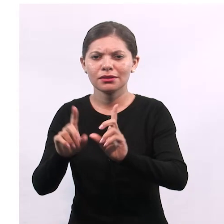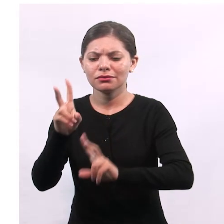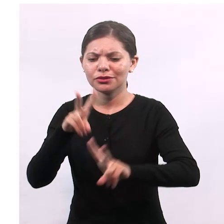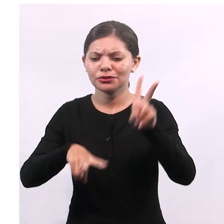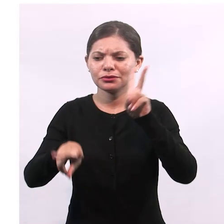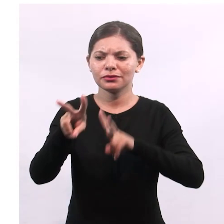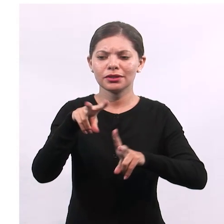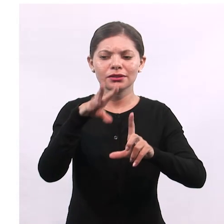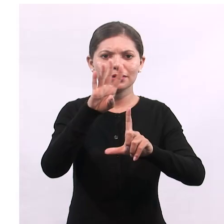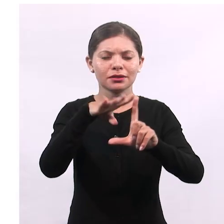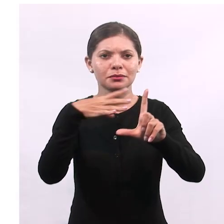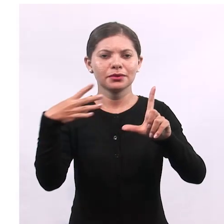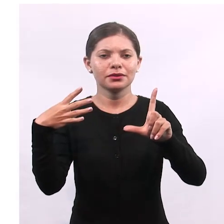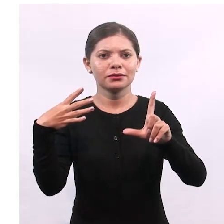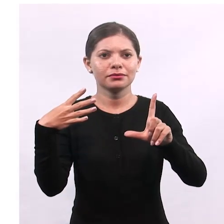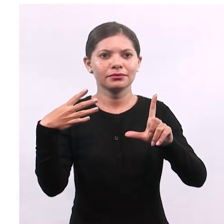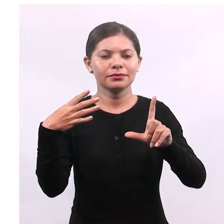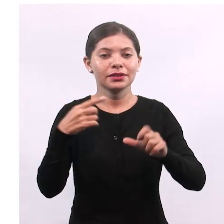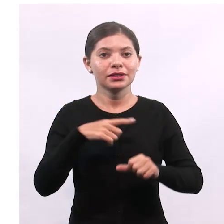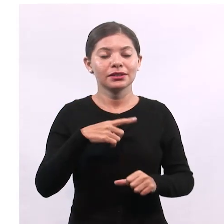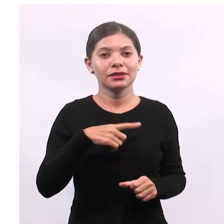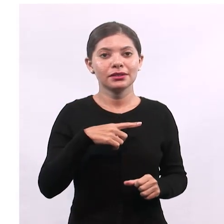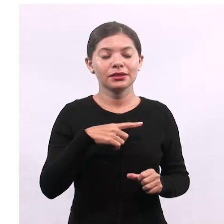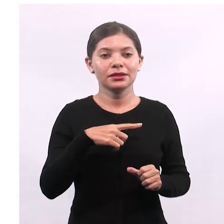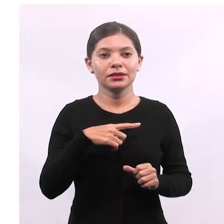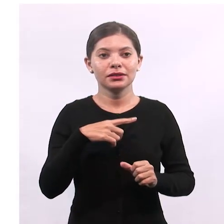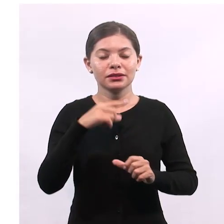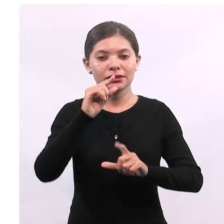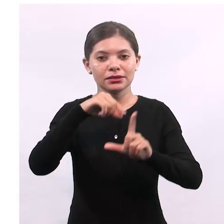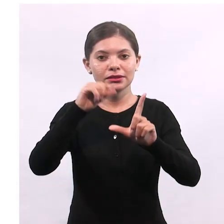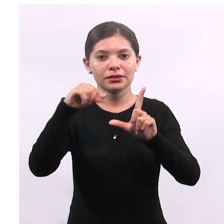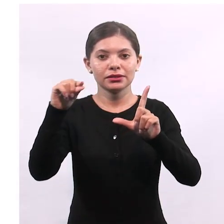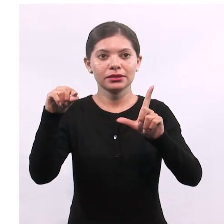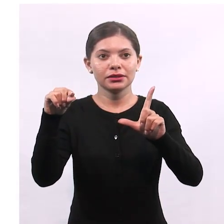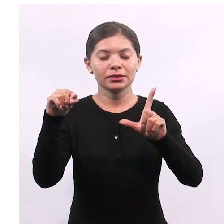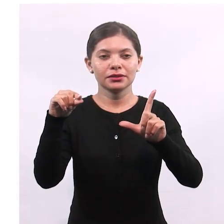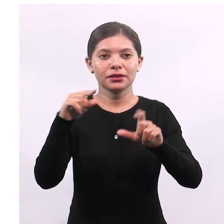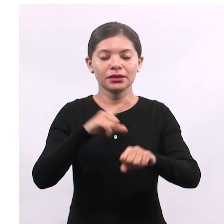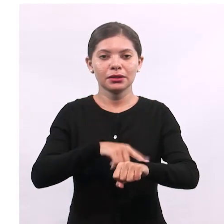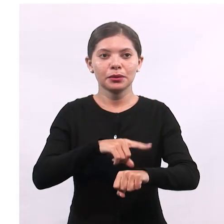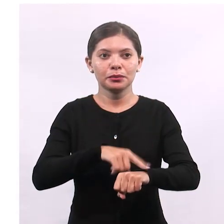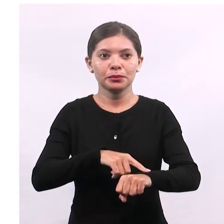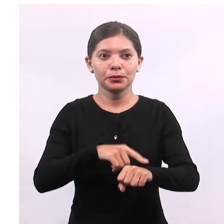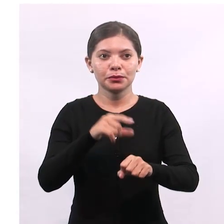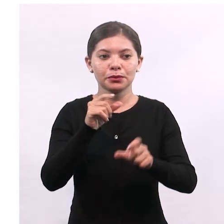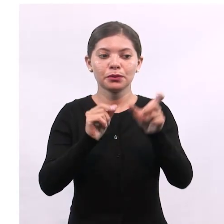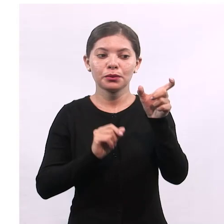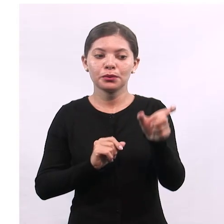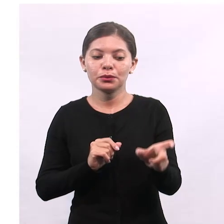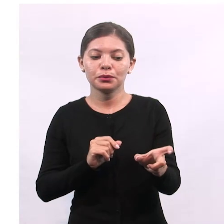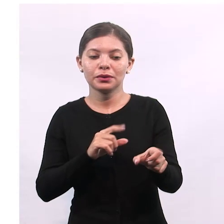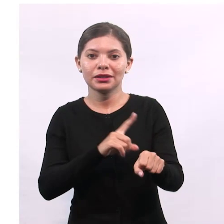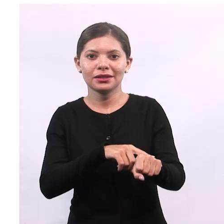a gente tem as séries estatísticas então temporais coluna indicadora tempo geográfica